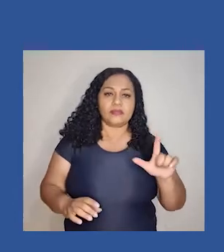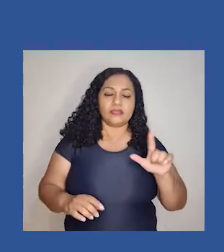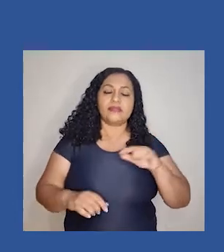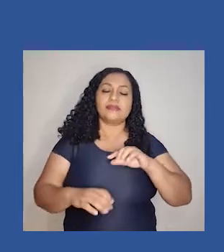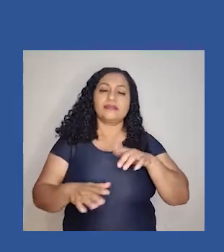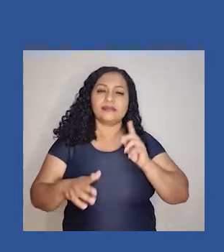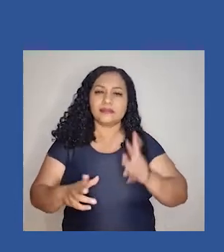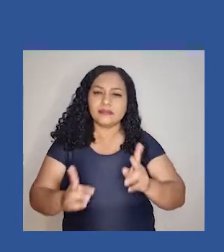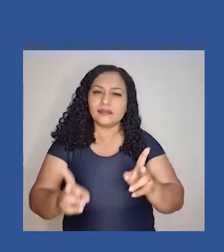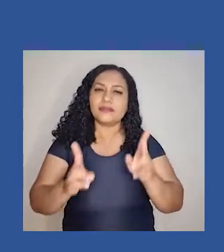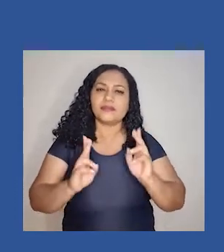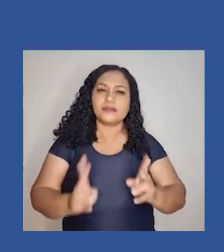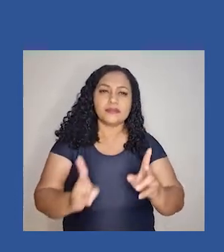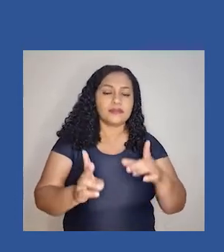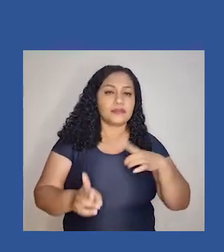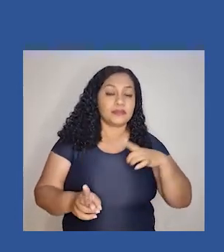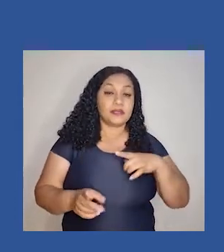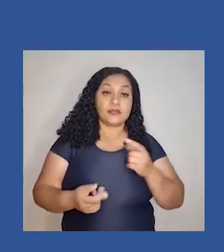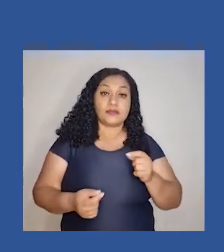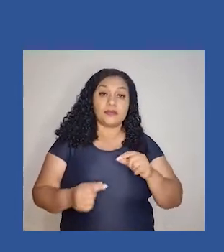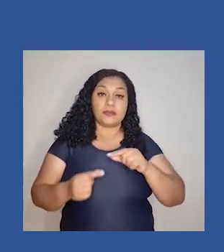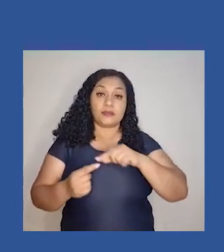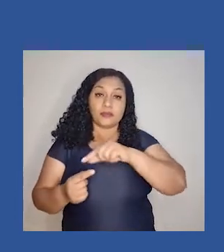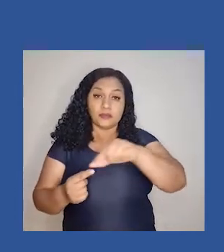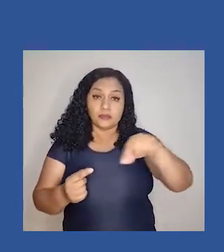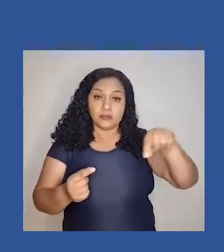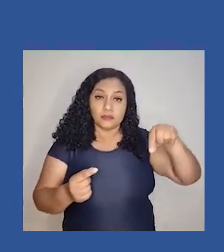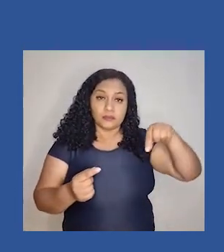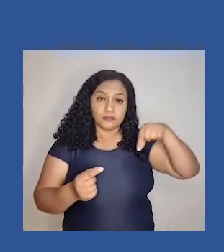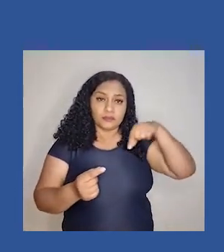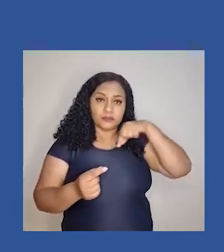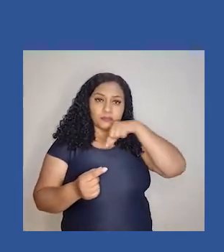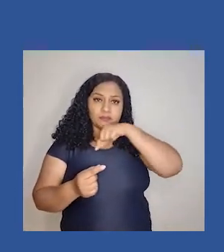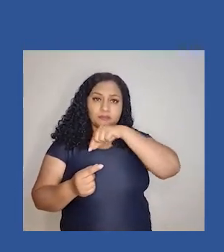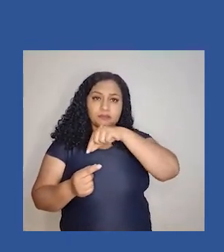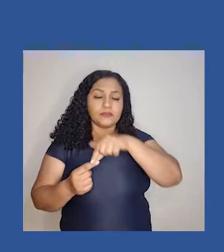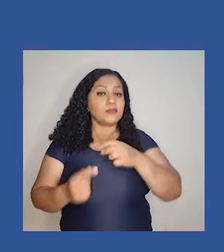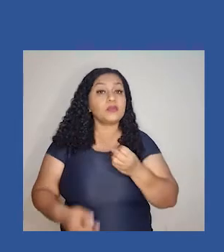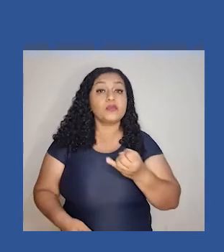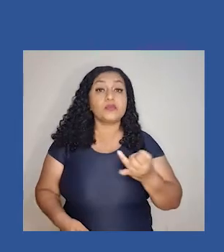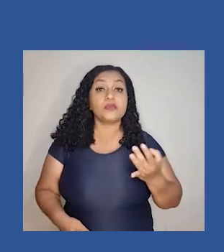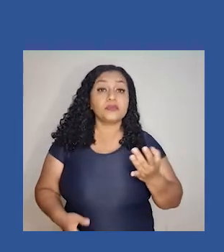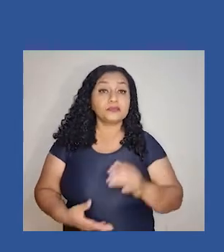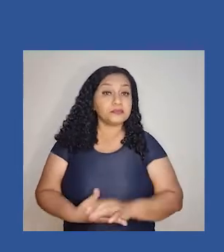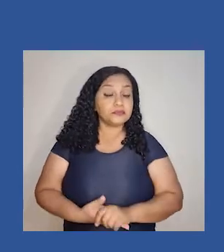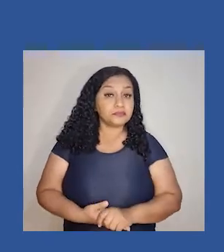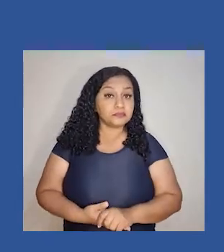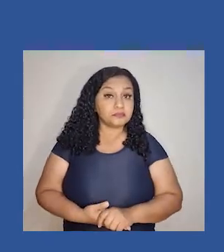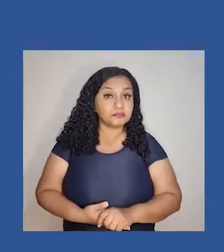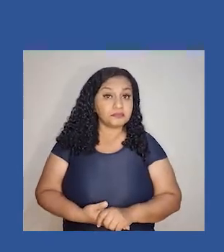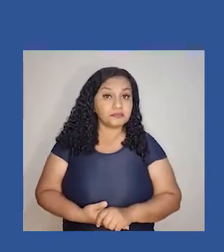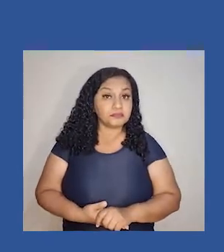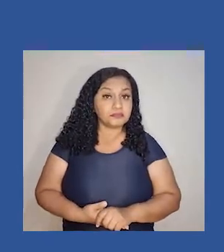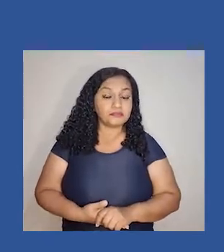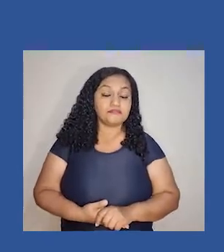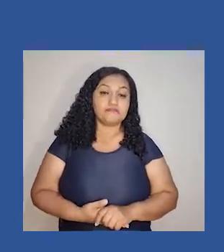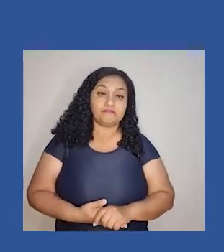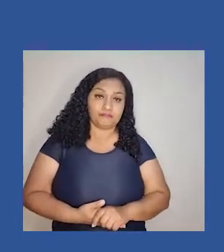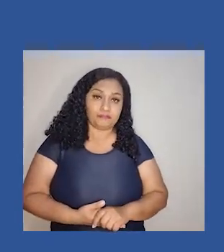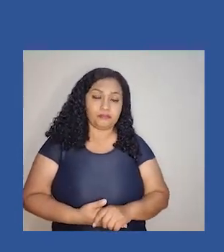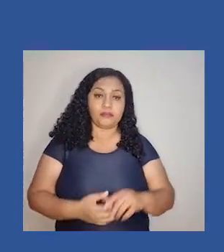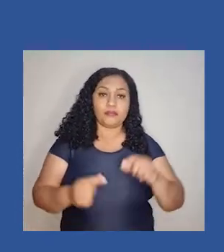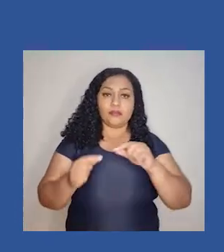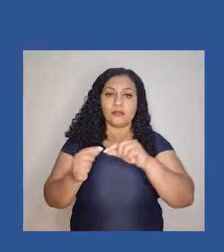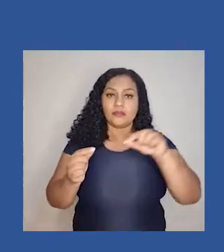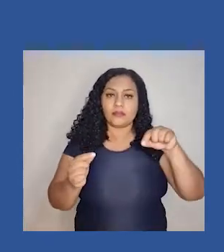movimento da terra de Oeste para leste ela faz o tempo todo a circunferência da terra ela